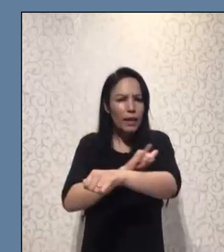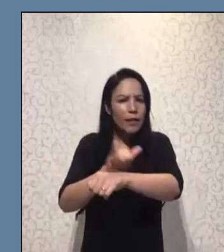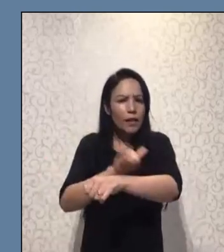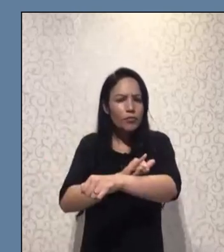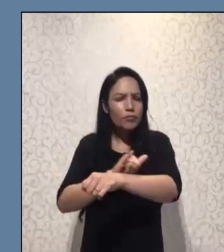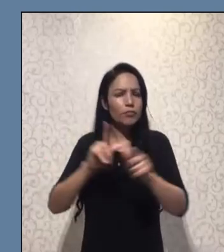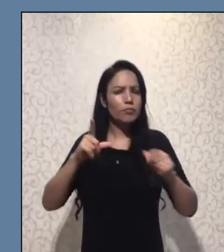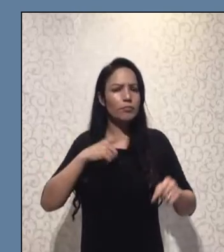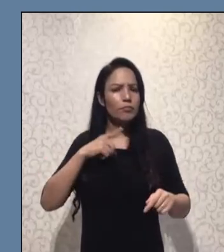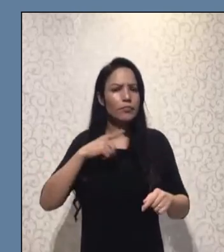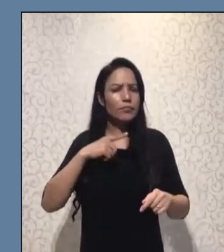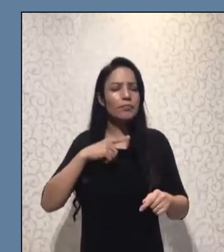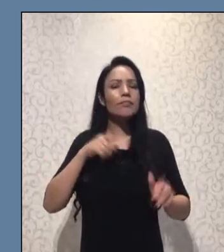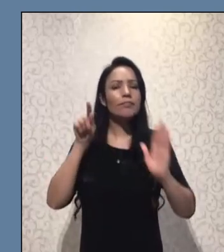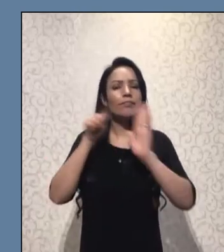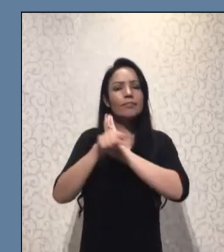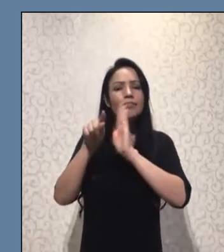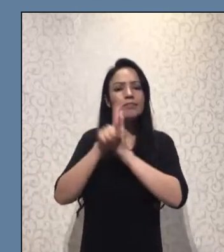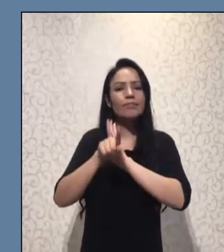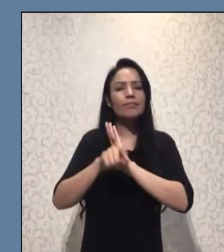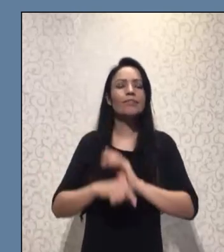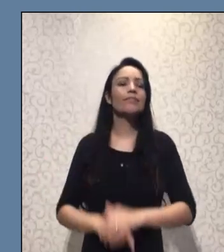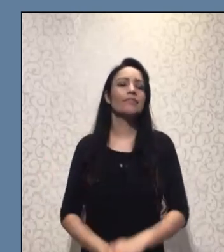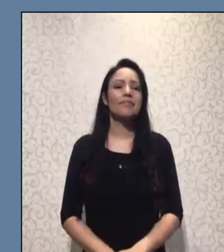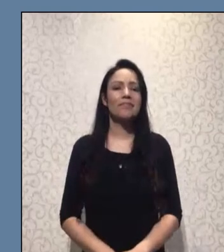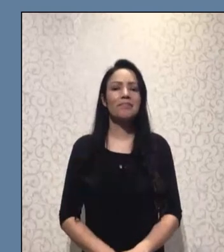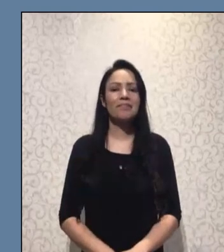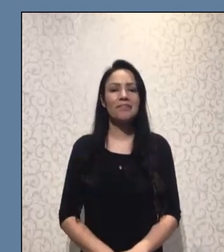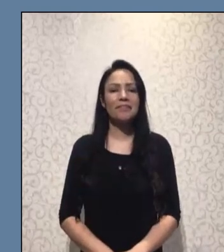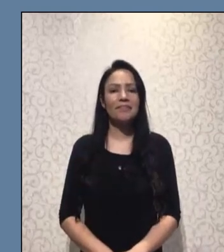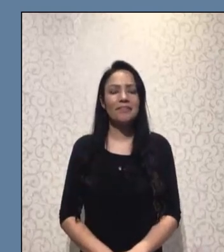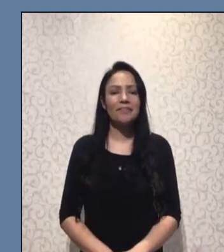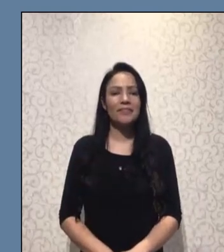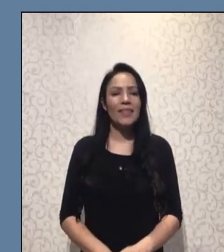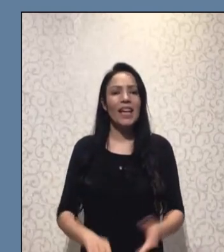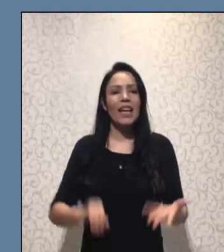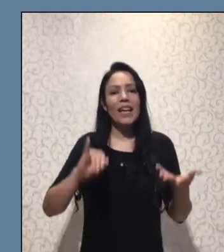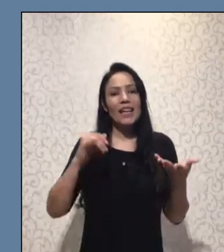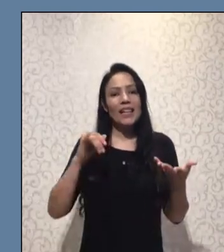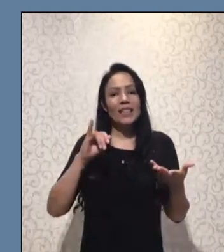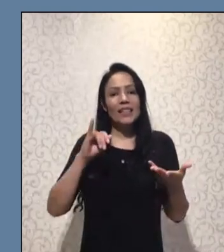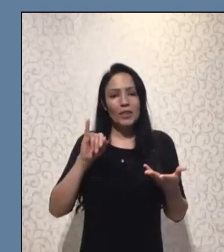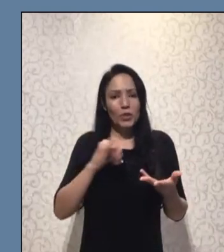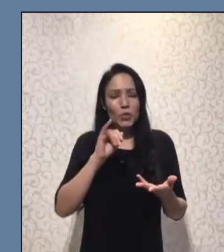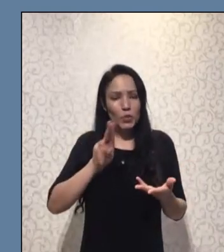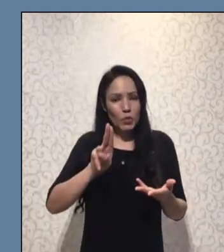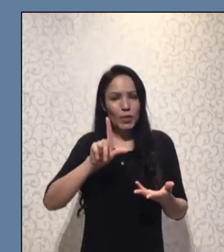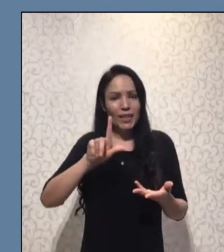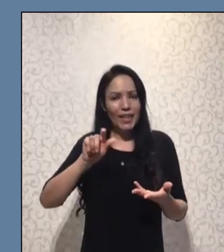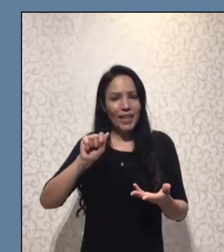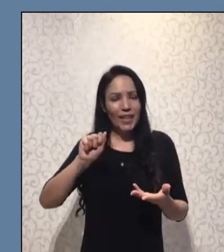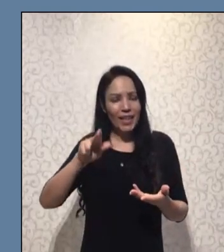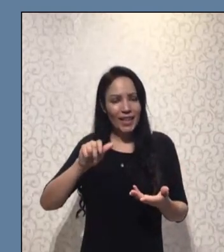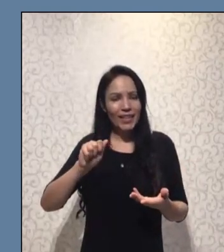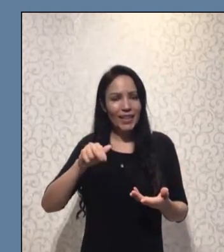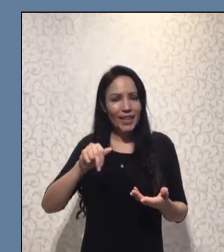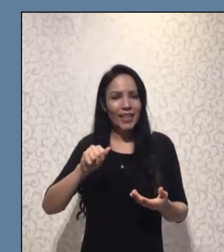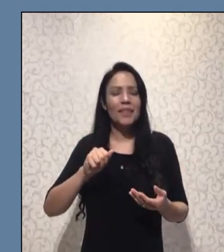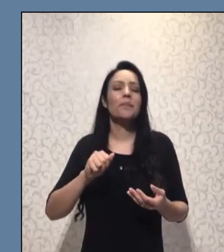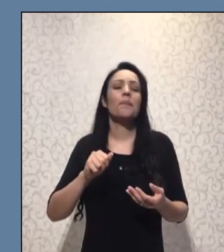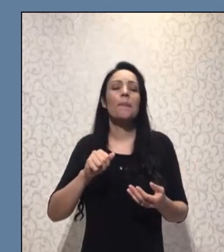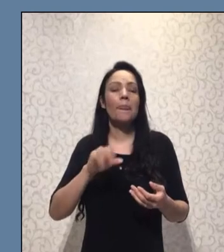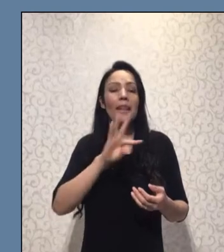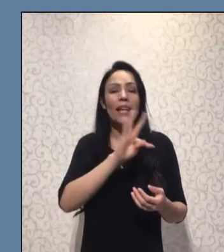Andréa Nogueira aqui para nós. Juliana, eu acho que o Tadeu tocou num ponto que é fundamental, né? Eu acho que